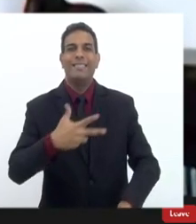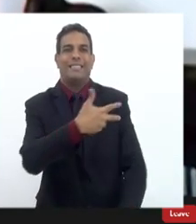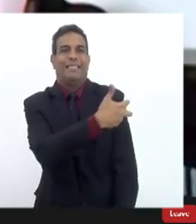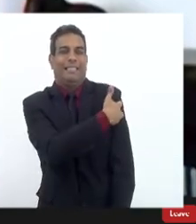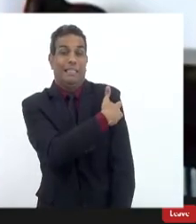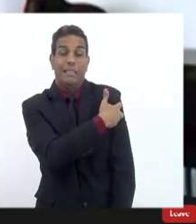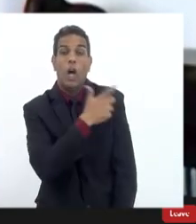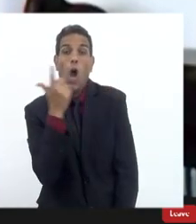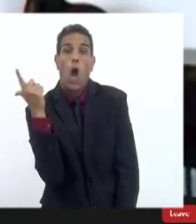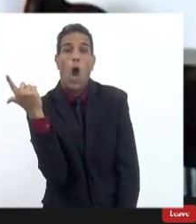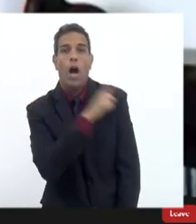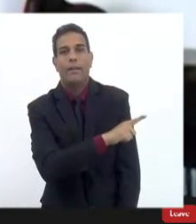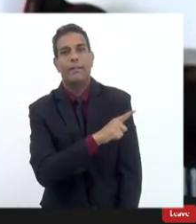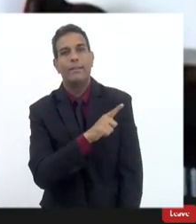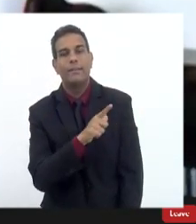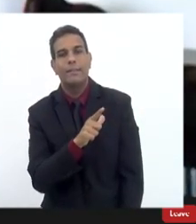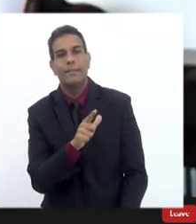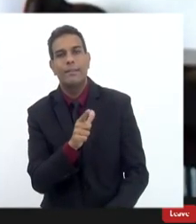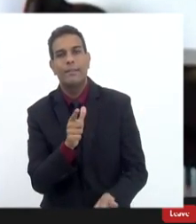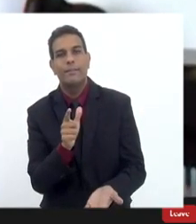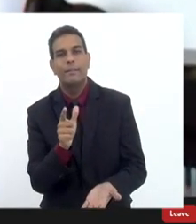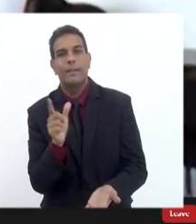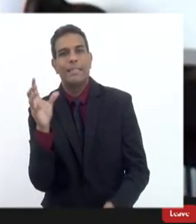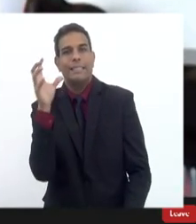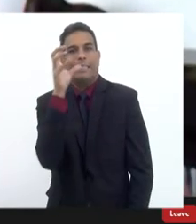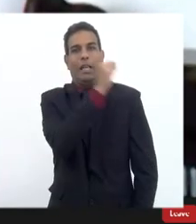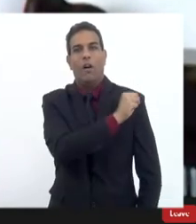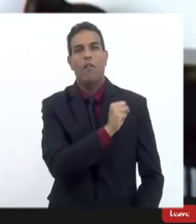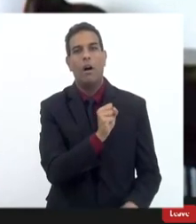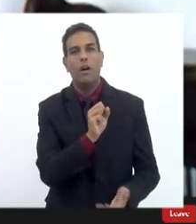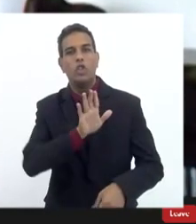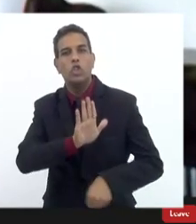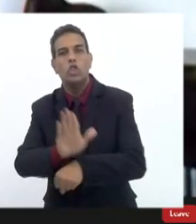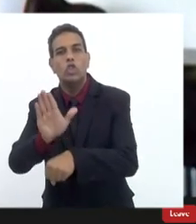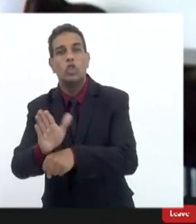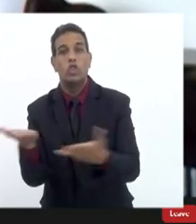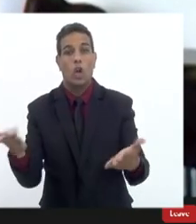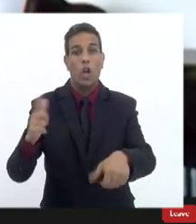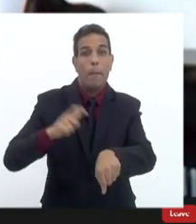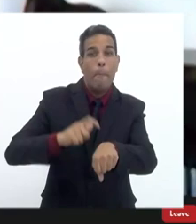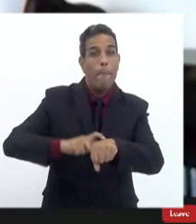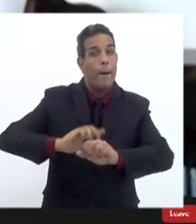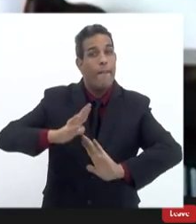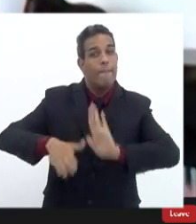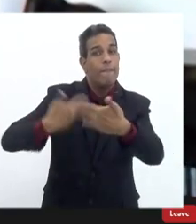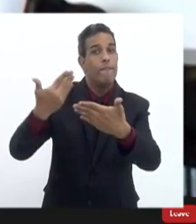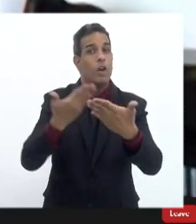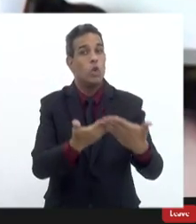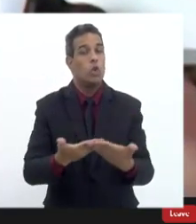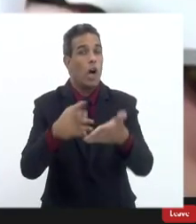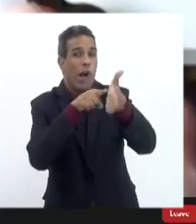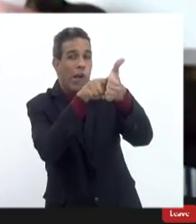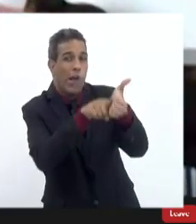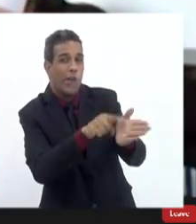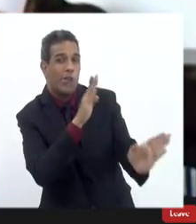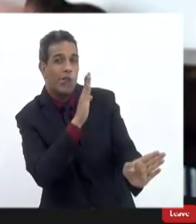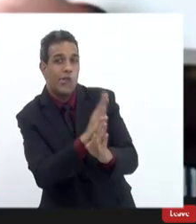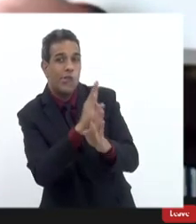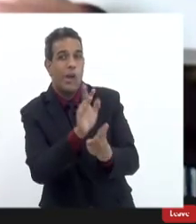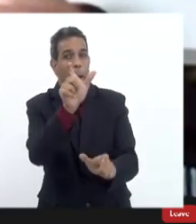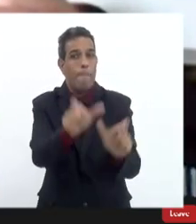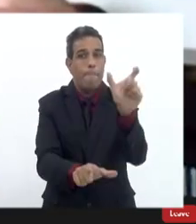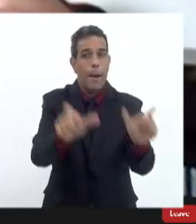está salvando muitas vidas, mas esse período exatamente da imunização, isso a gente vai descobrindo à medida que as